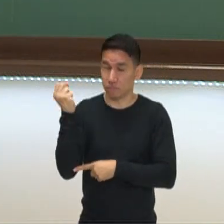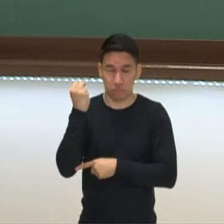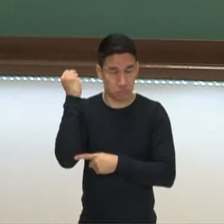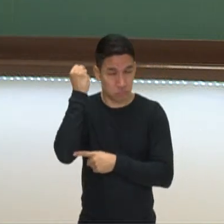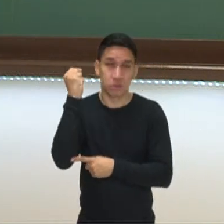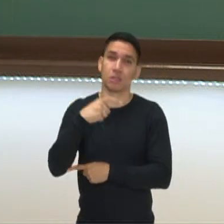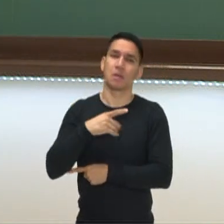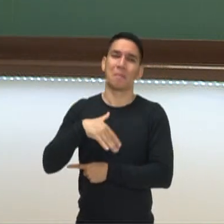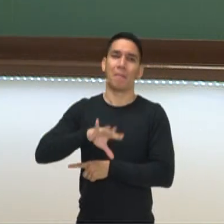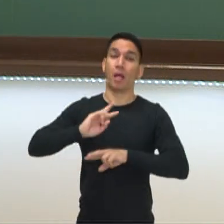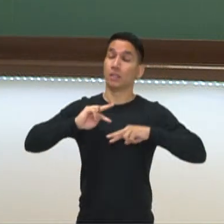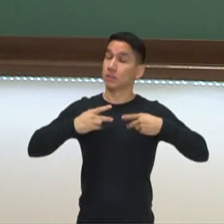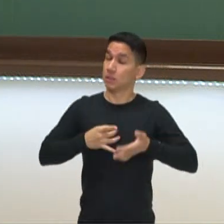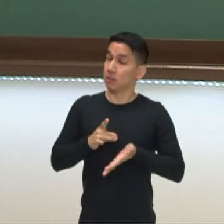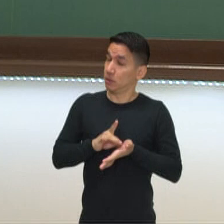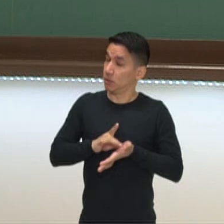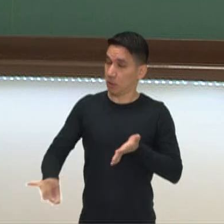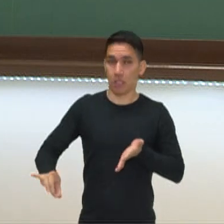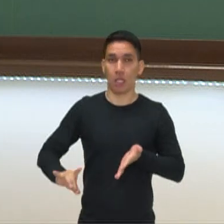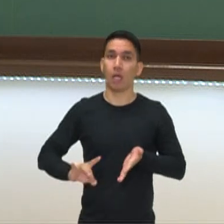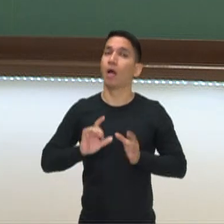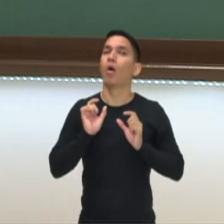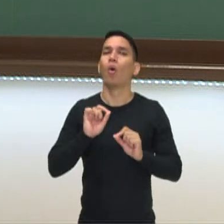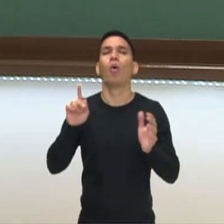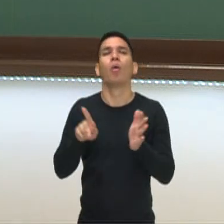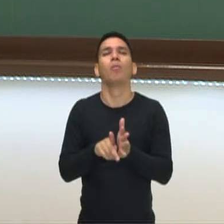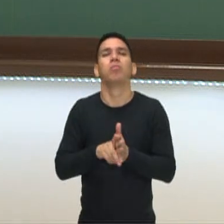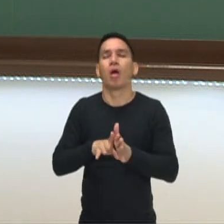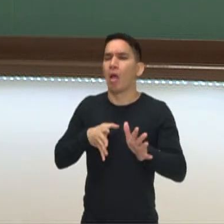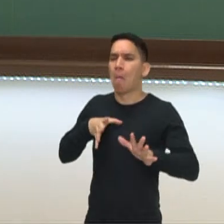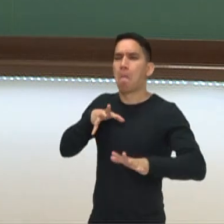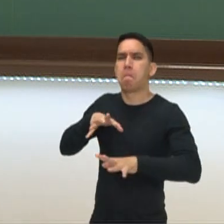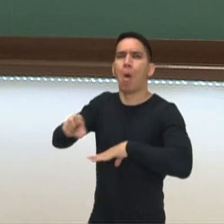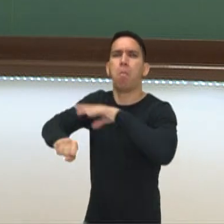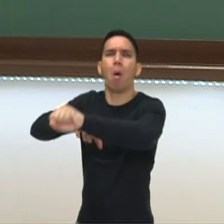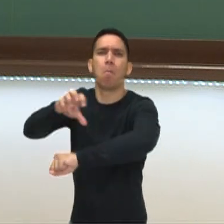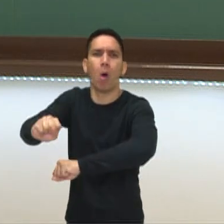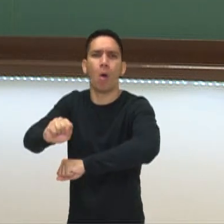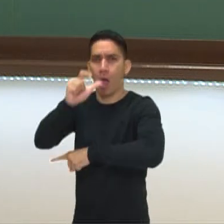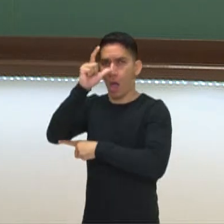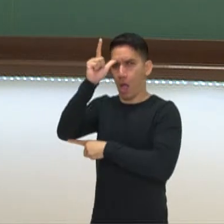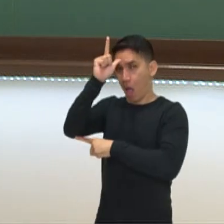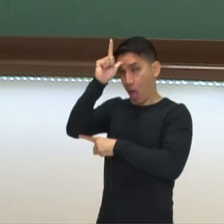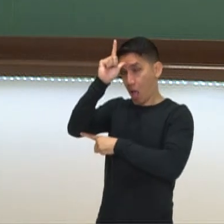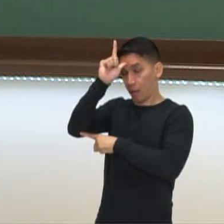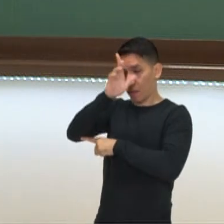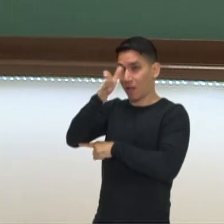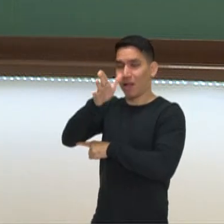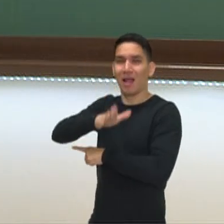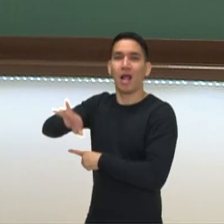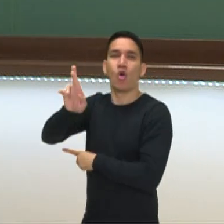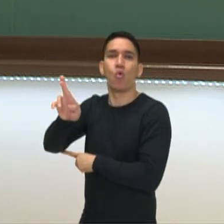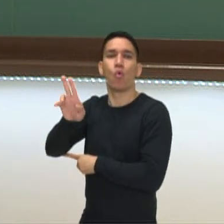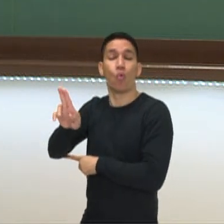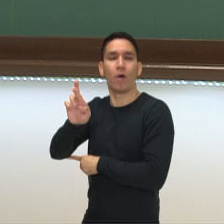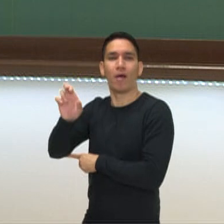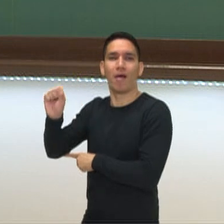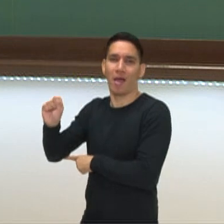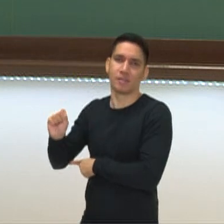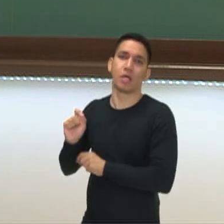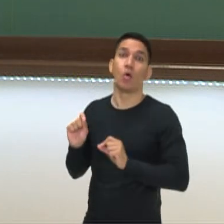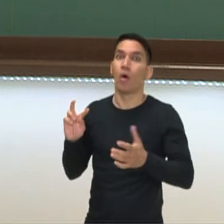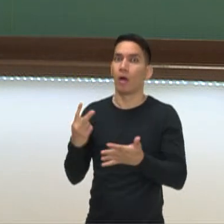mais desumana, mais cruel, foi justamente a invasão alemã à União Soviética, que, vamos lembrar que o